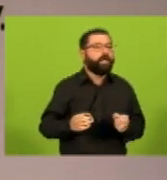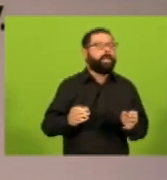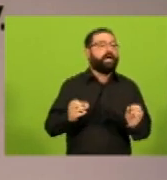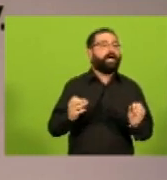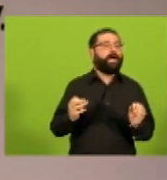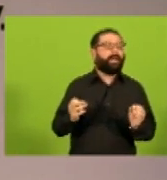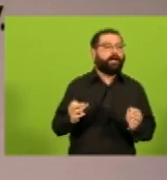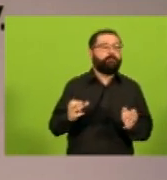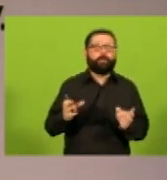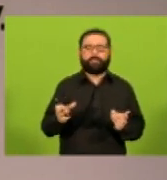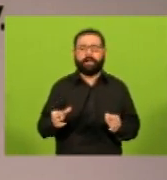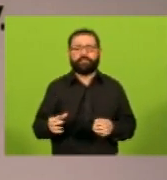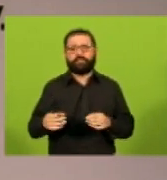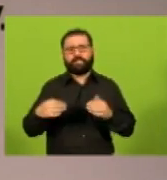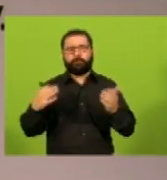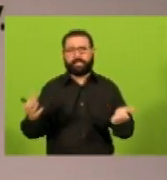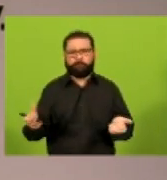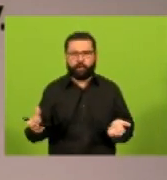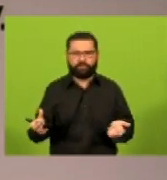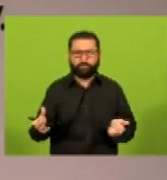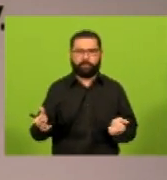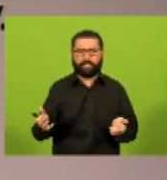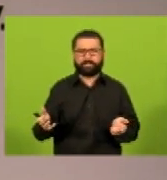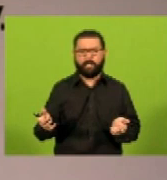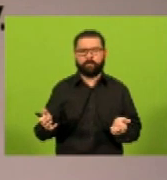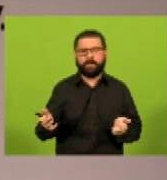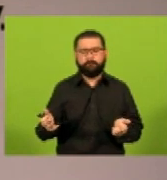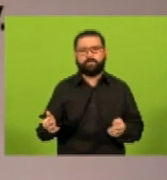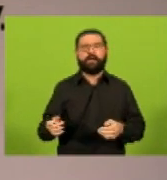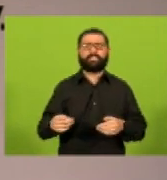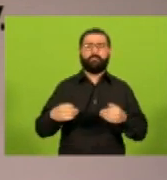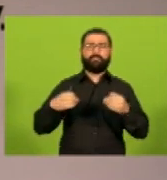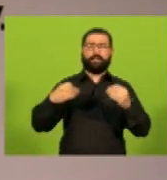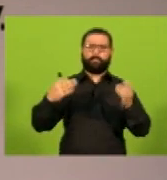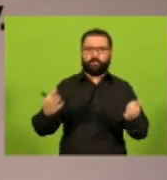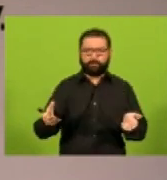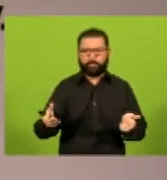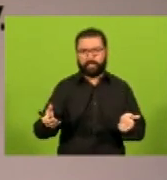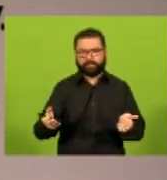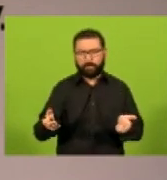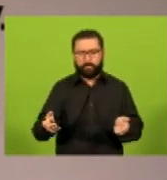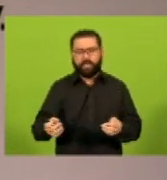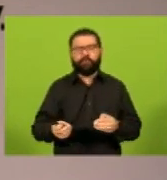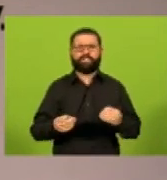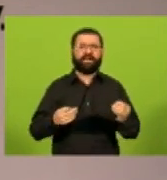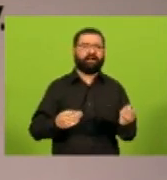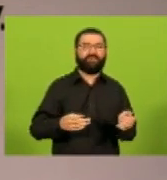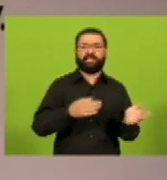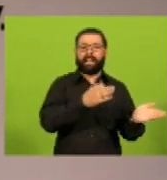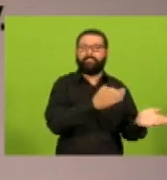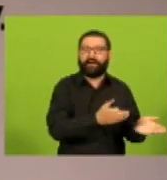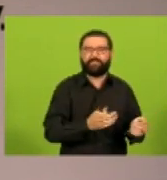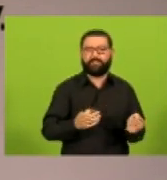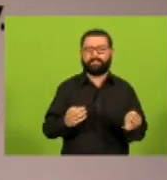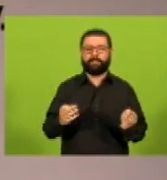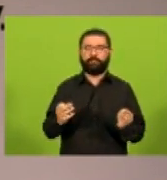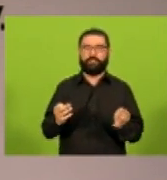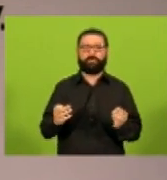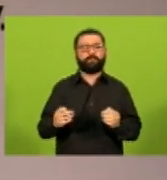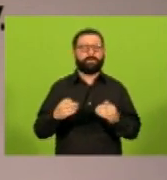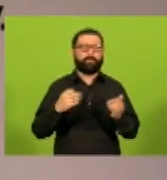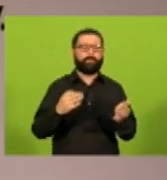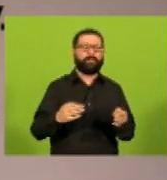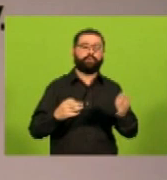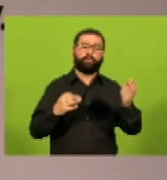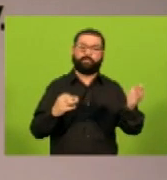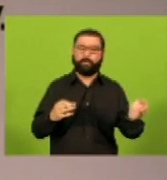tá? É importante, sempre depois de uma operação, né? Sempre depois de uma operação, você fazer a lavagem desses